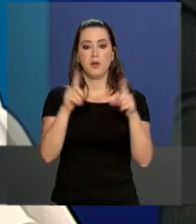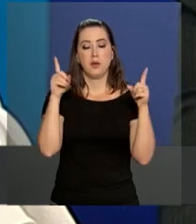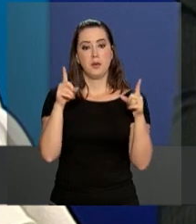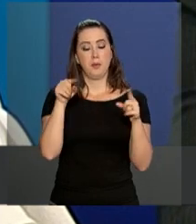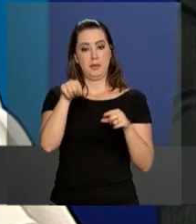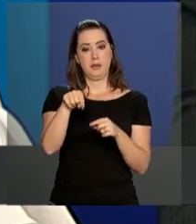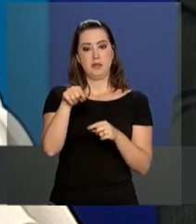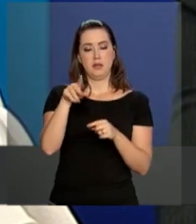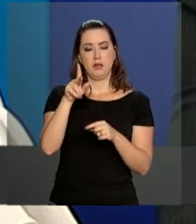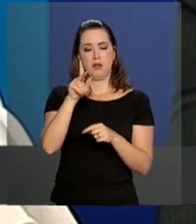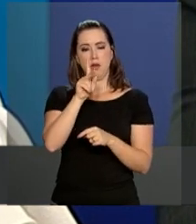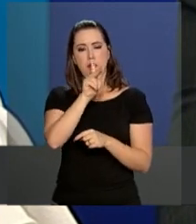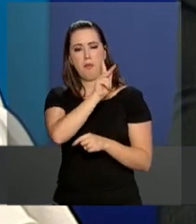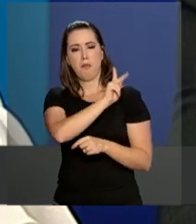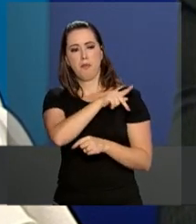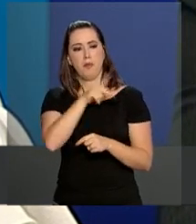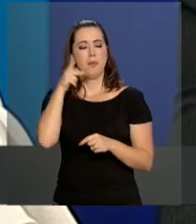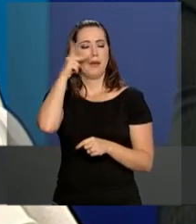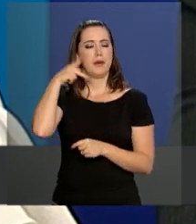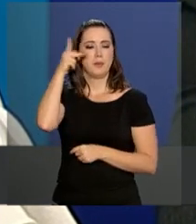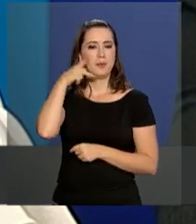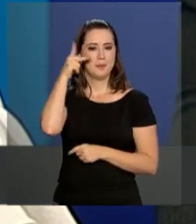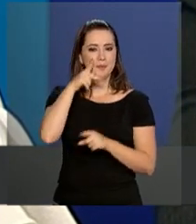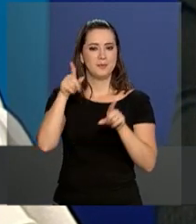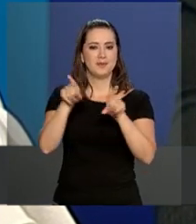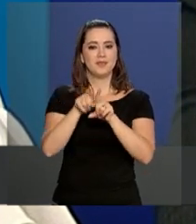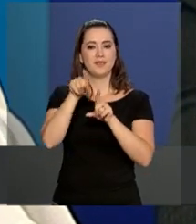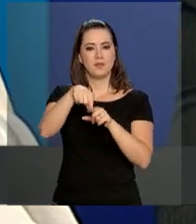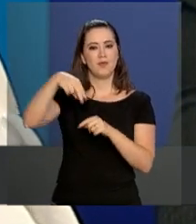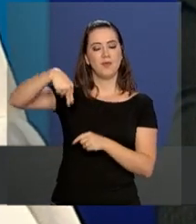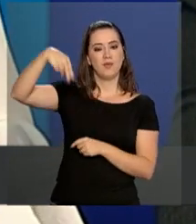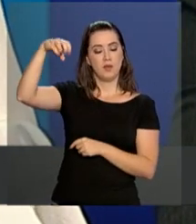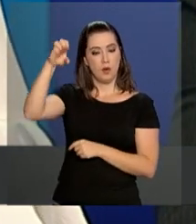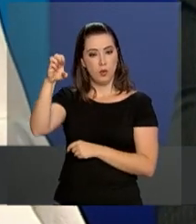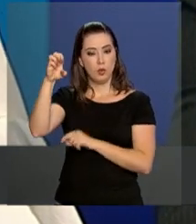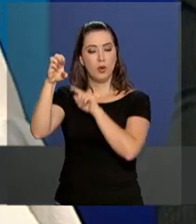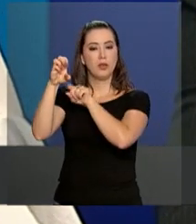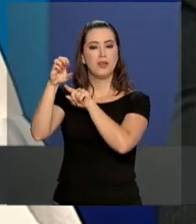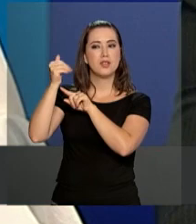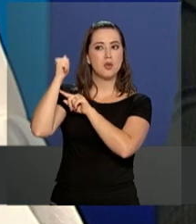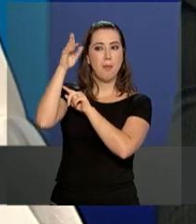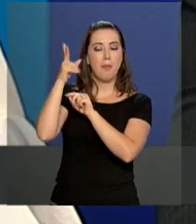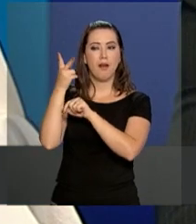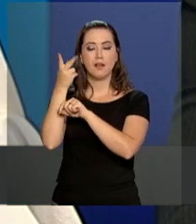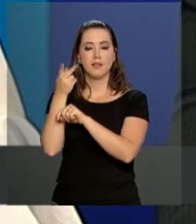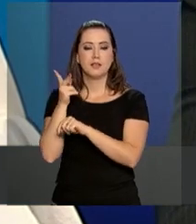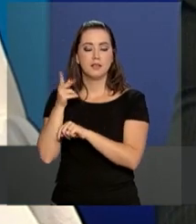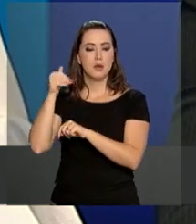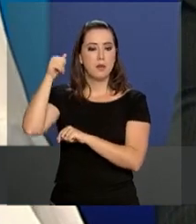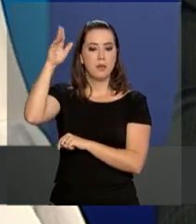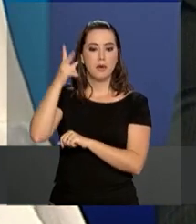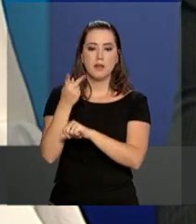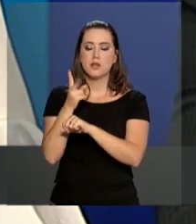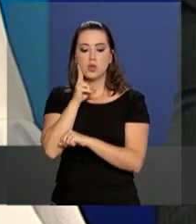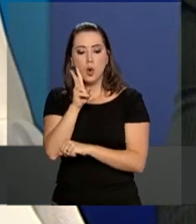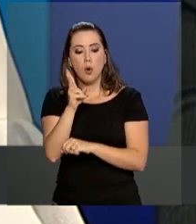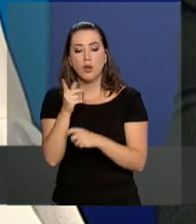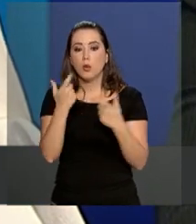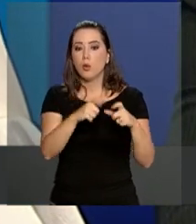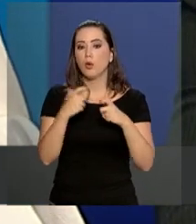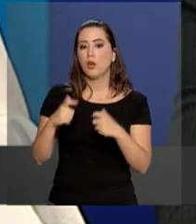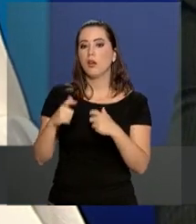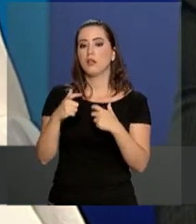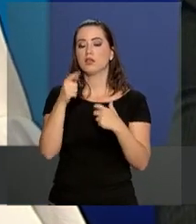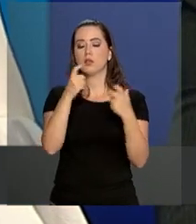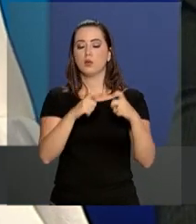paraíba ali vocês podem olhar que os estados do nordeste são aqueles que mais freqüentemente consulta o cartão